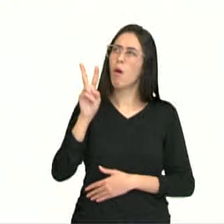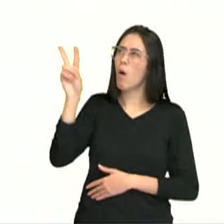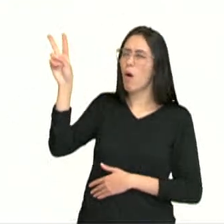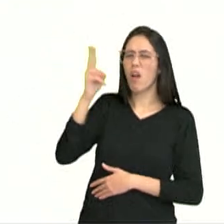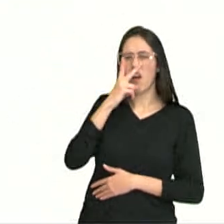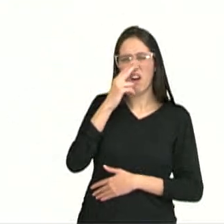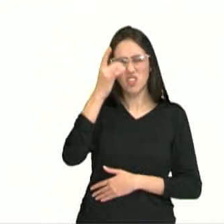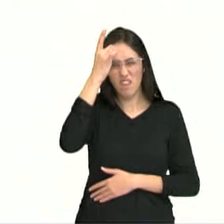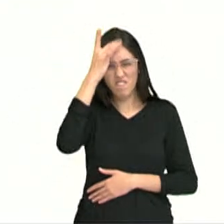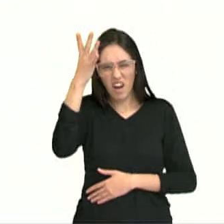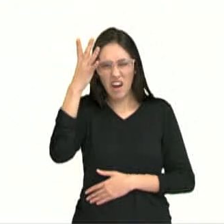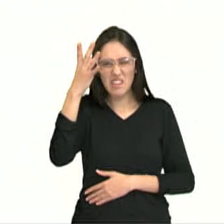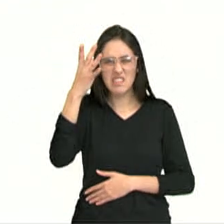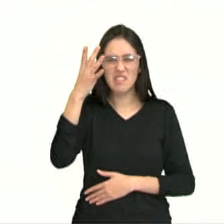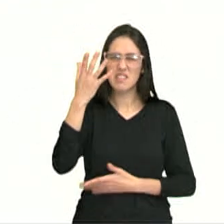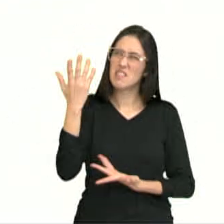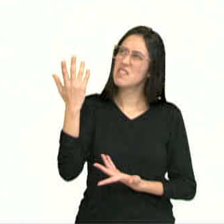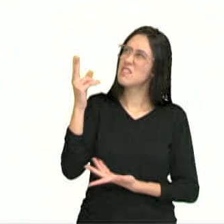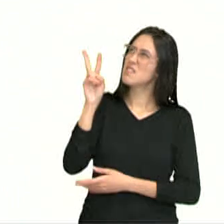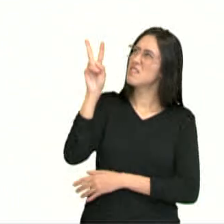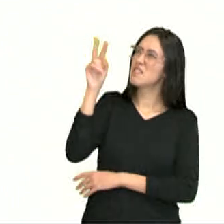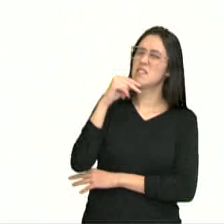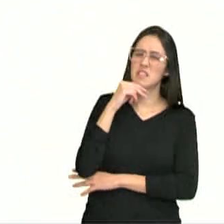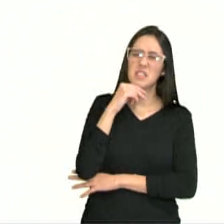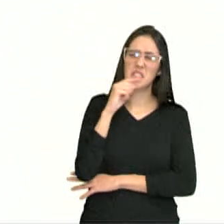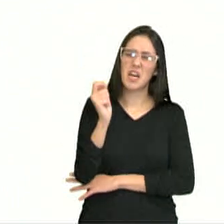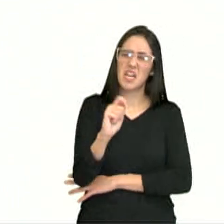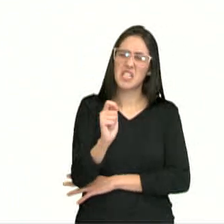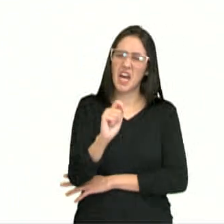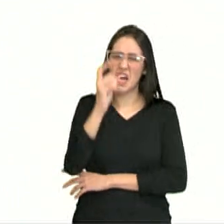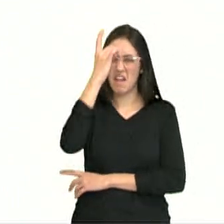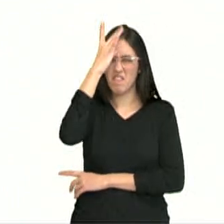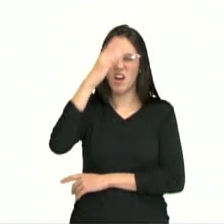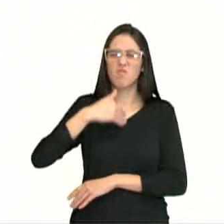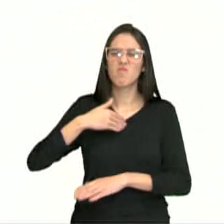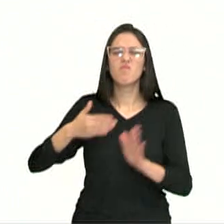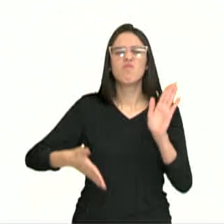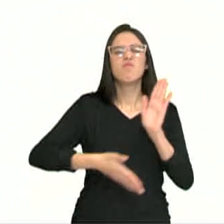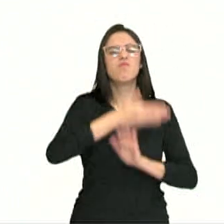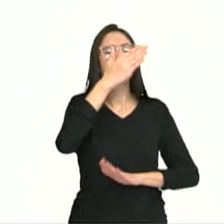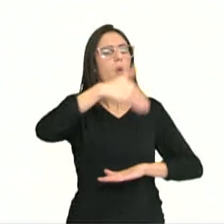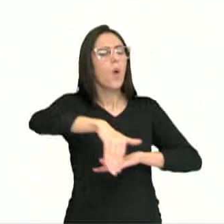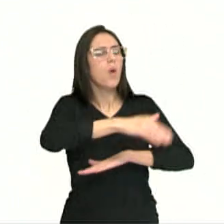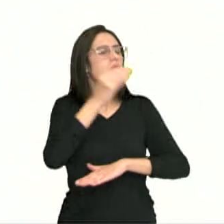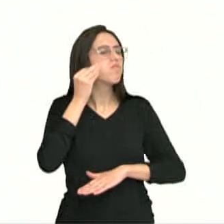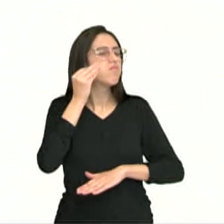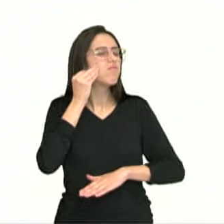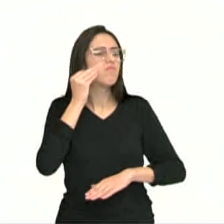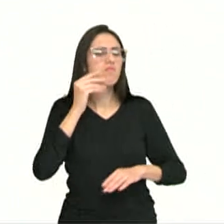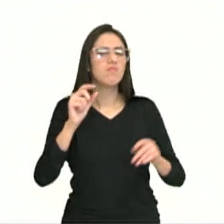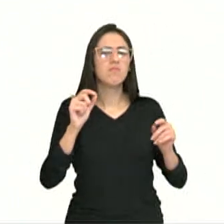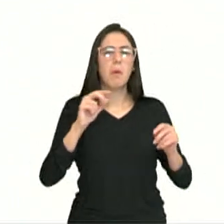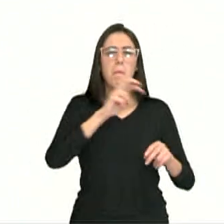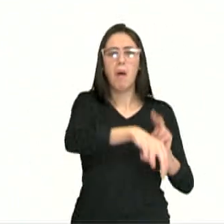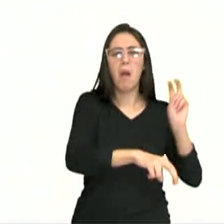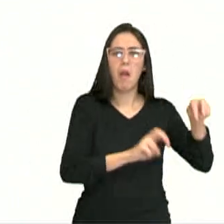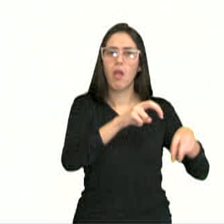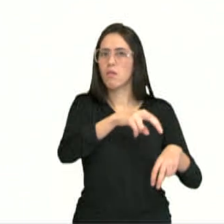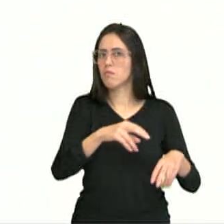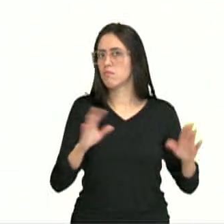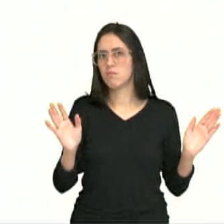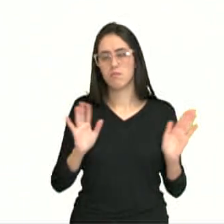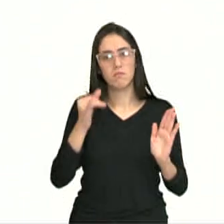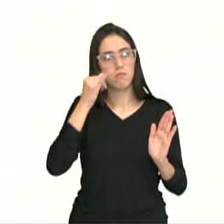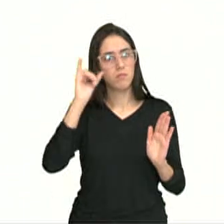fáceis. E daí, às vezes, vocês observam e falam qualquer um faz. E resolvem sair por aí na rua tentando realizar essas manobras. Isso pode